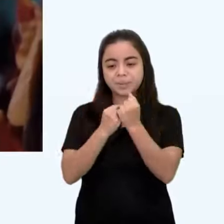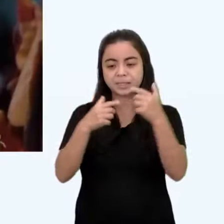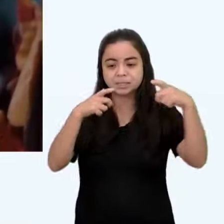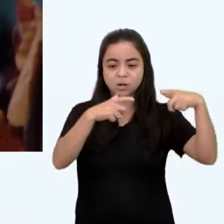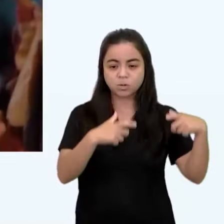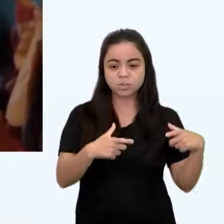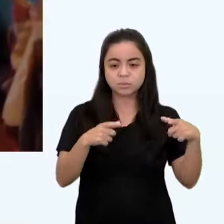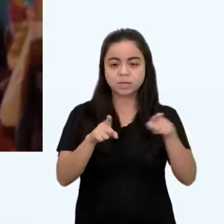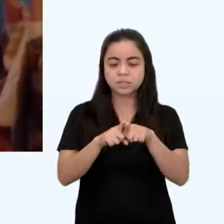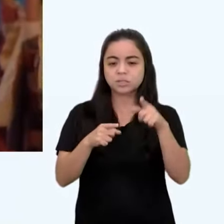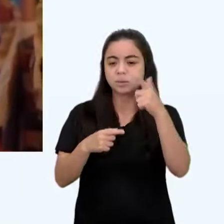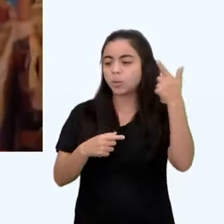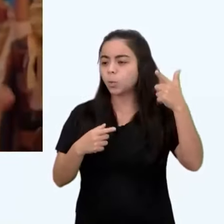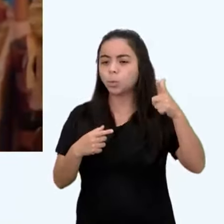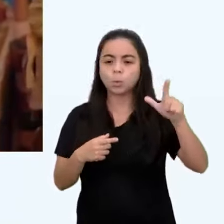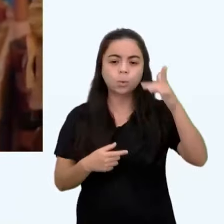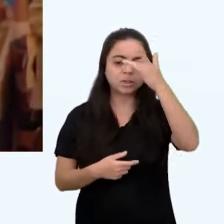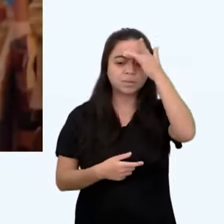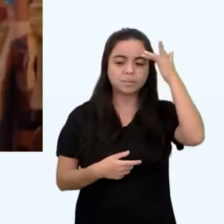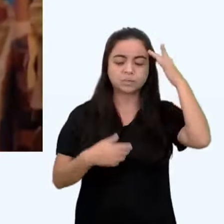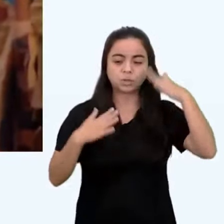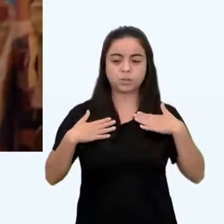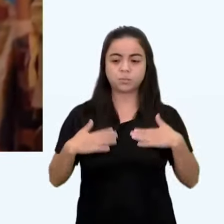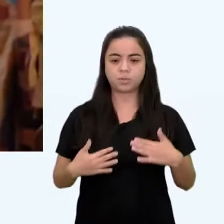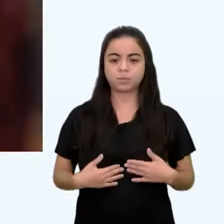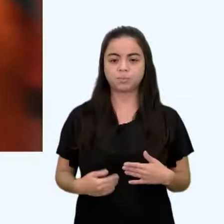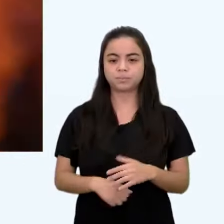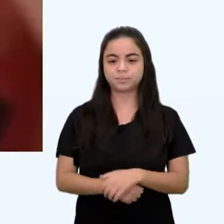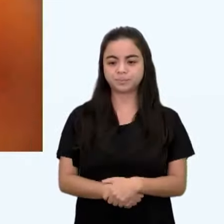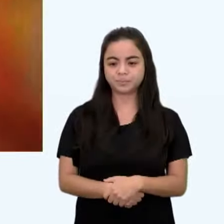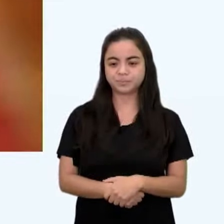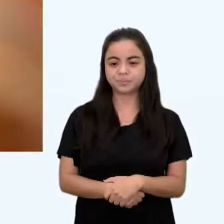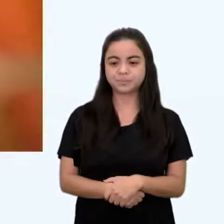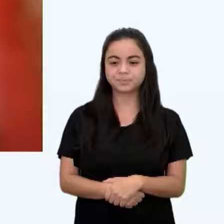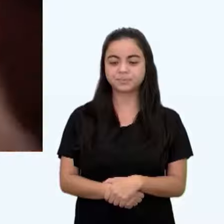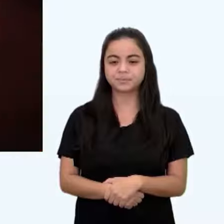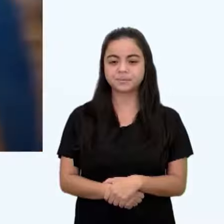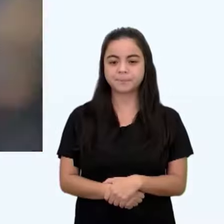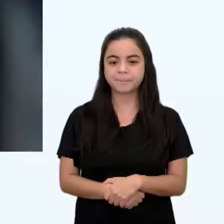espaço, beleza com o outro, beleza no próprio corpo.